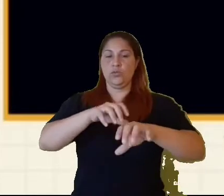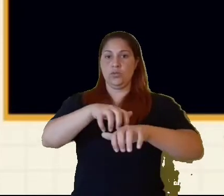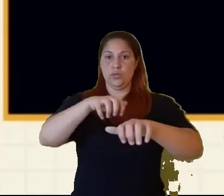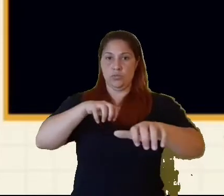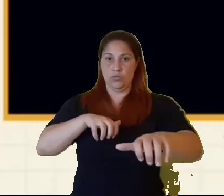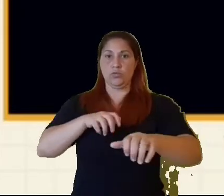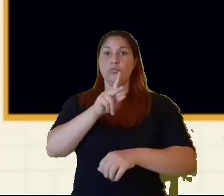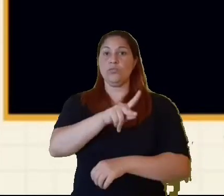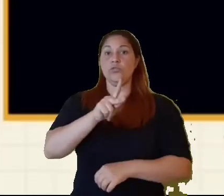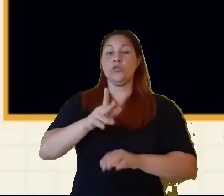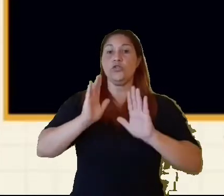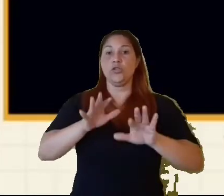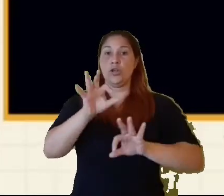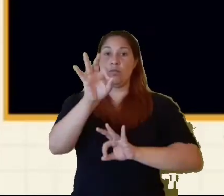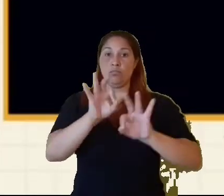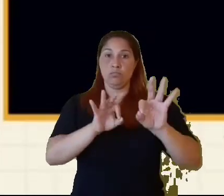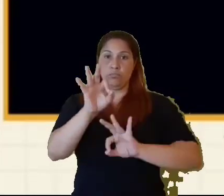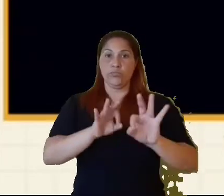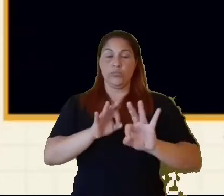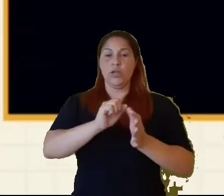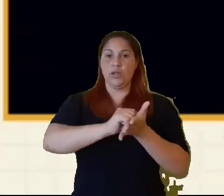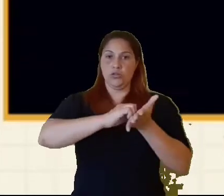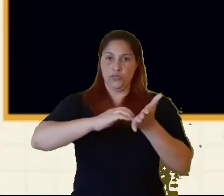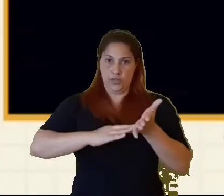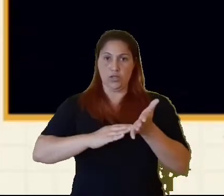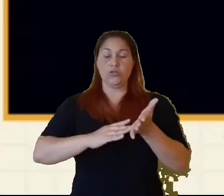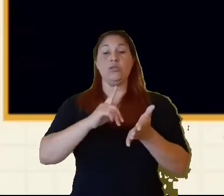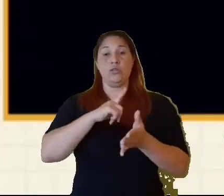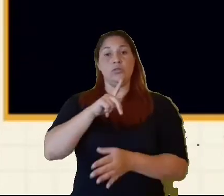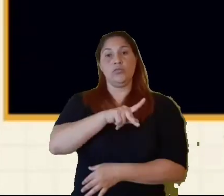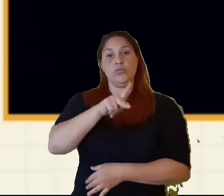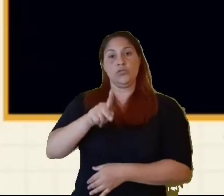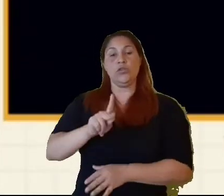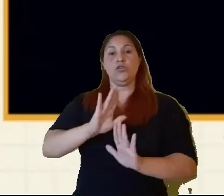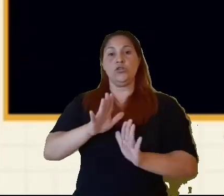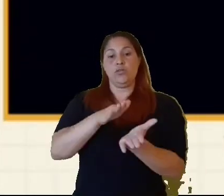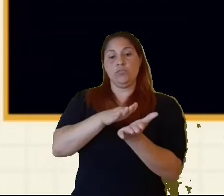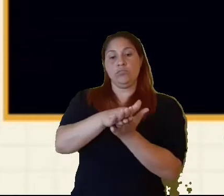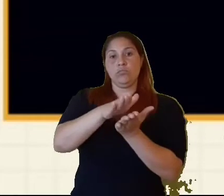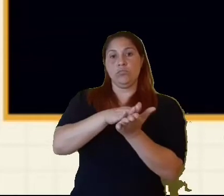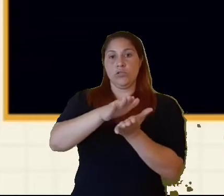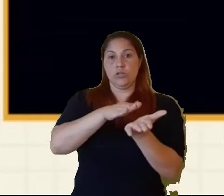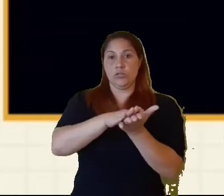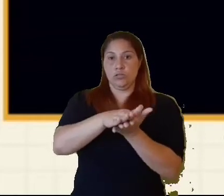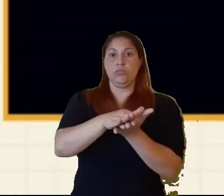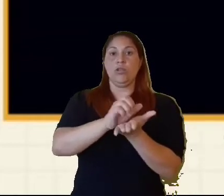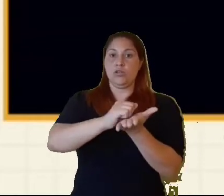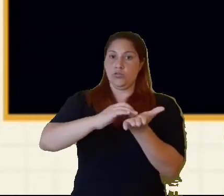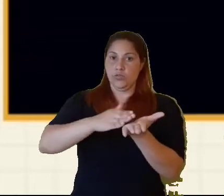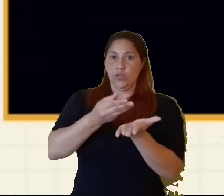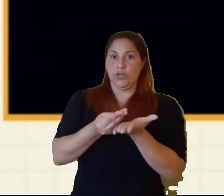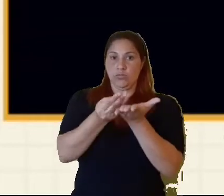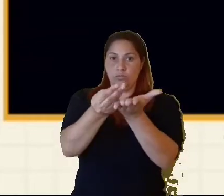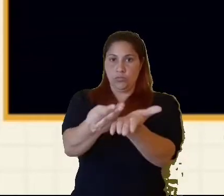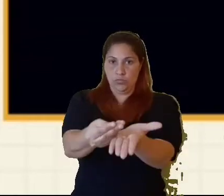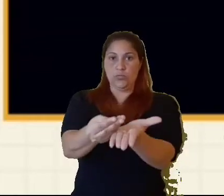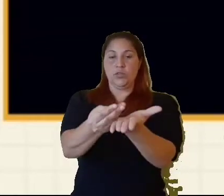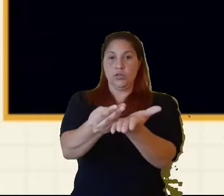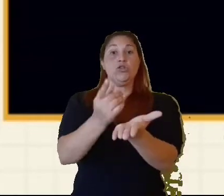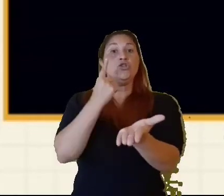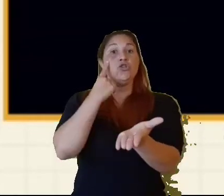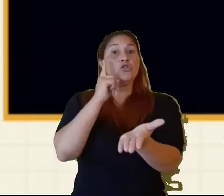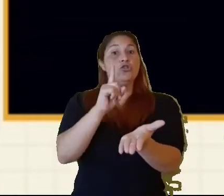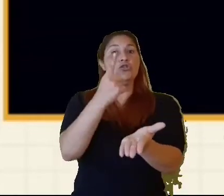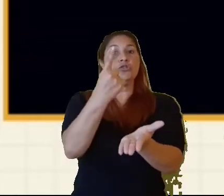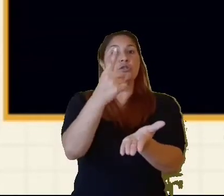estão planejando as atividades. Algumas vão encaminhar a atividade já impressa para as famílias, e a gente vai fazer essa entrega no